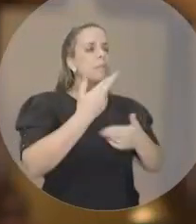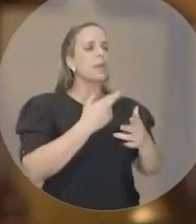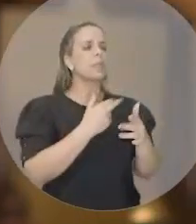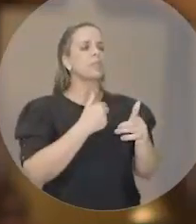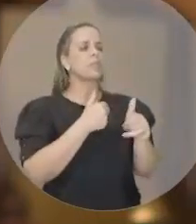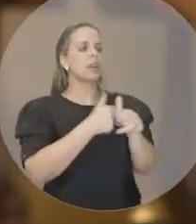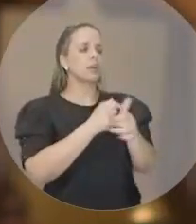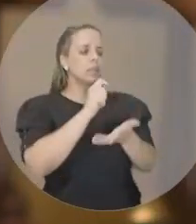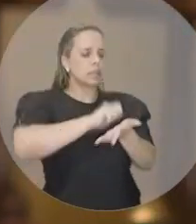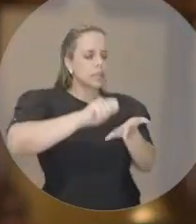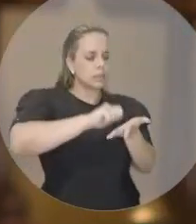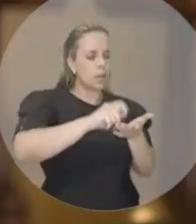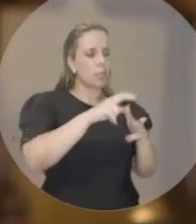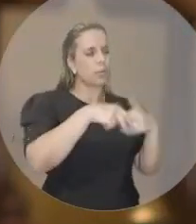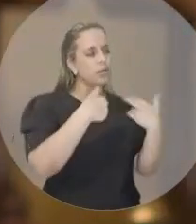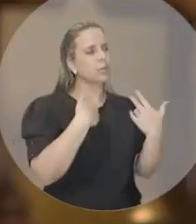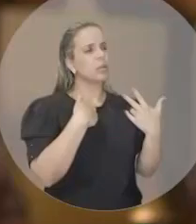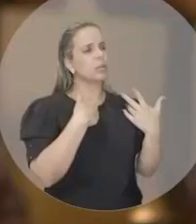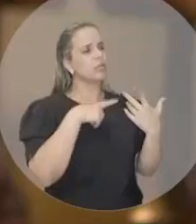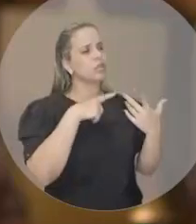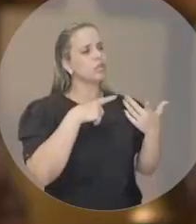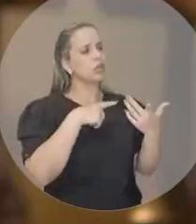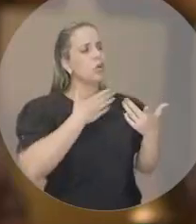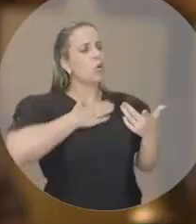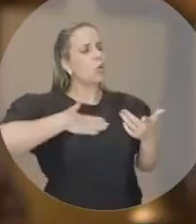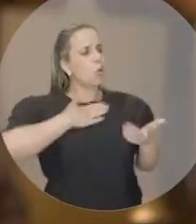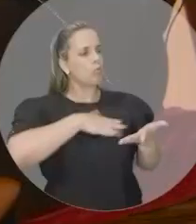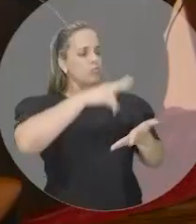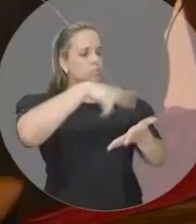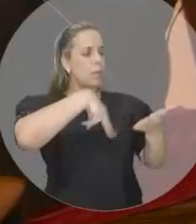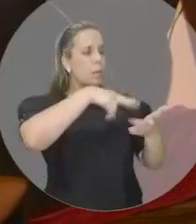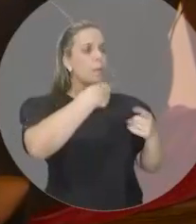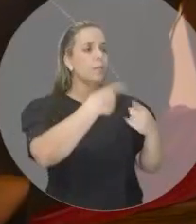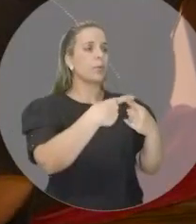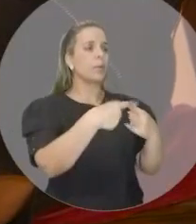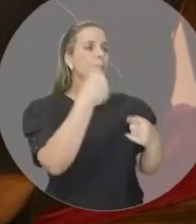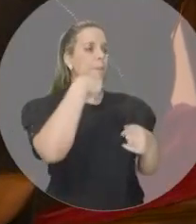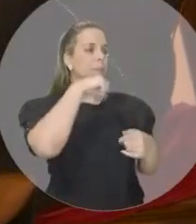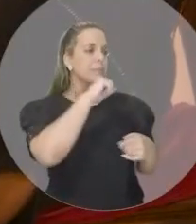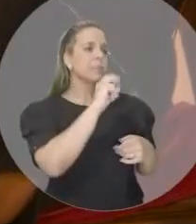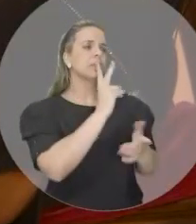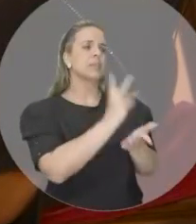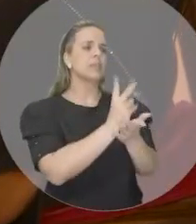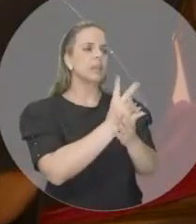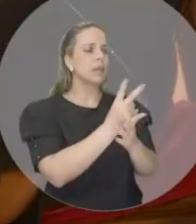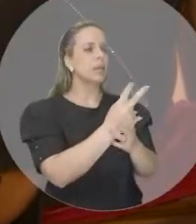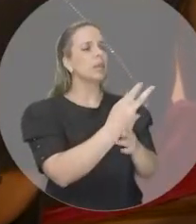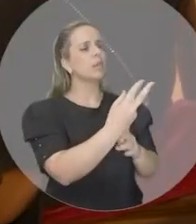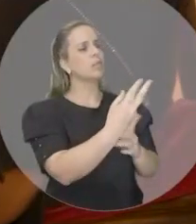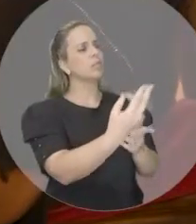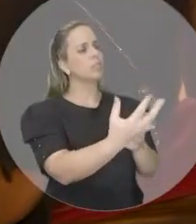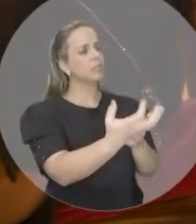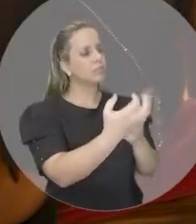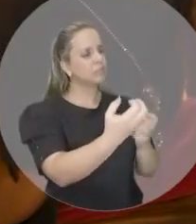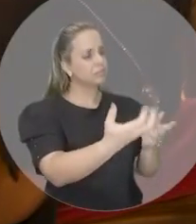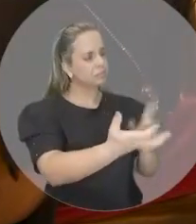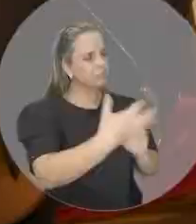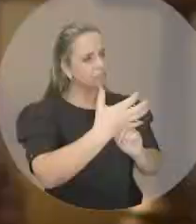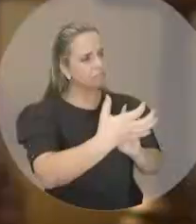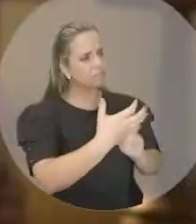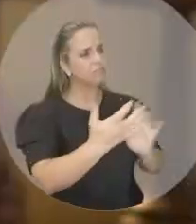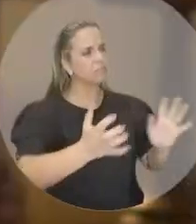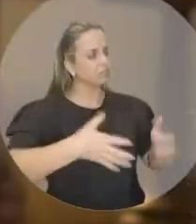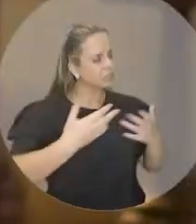relação mais próxima com a escrita, acho que pela minha relação com a leitura. A minha mãe sempre foi uma incentivadora, assim, para que nós